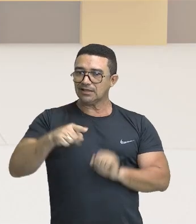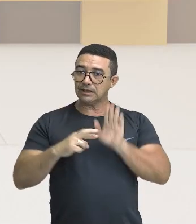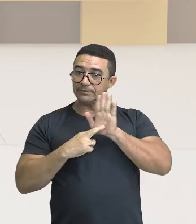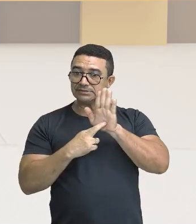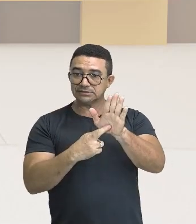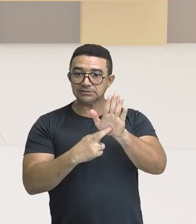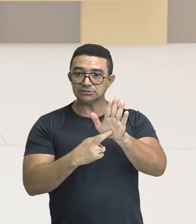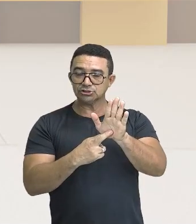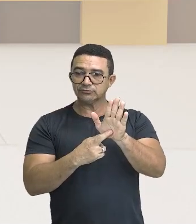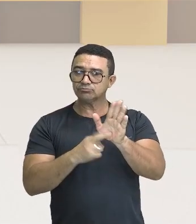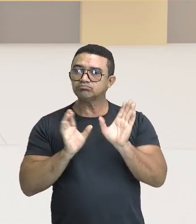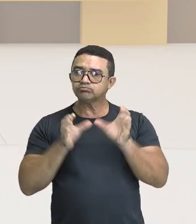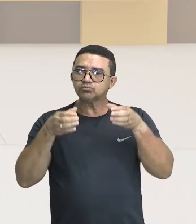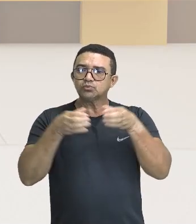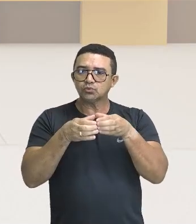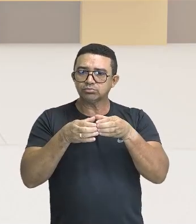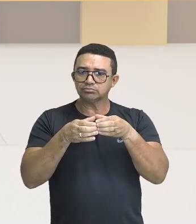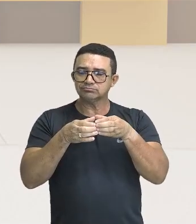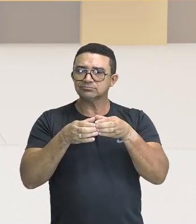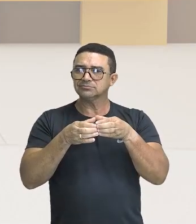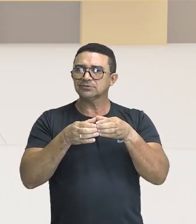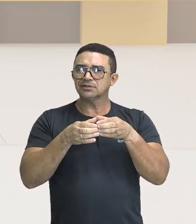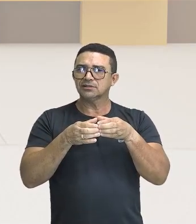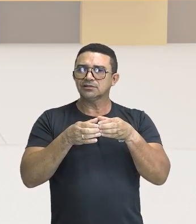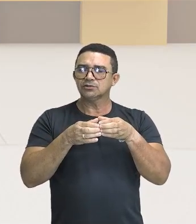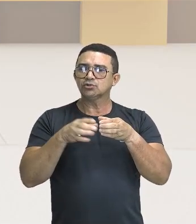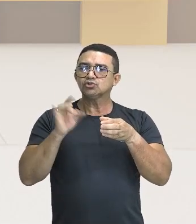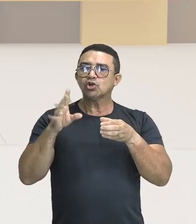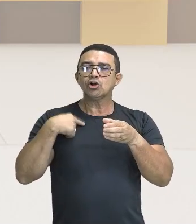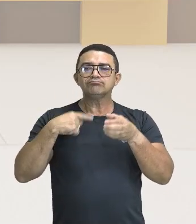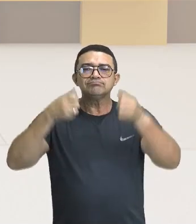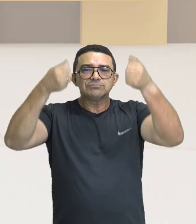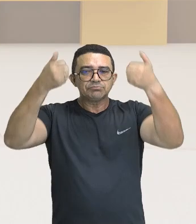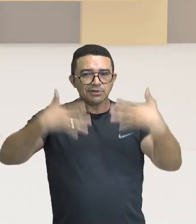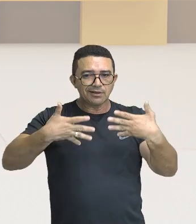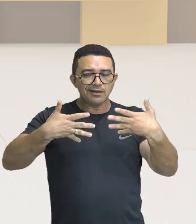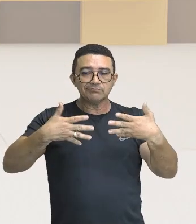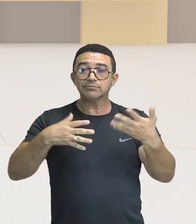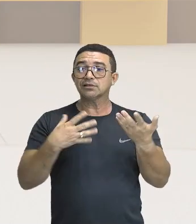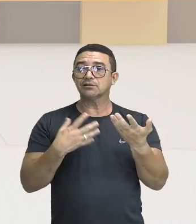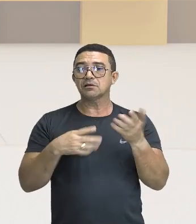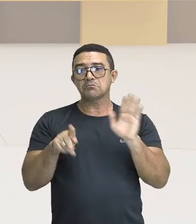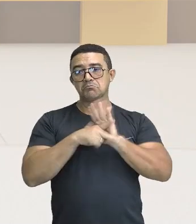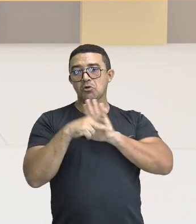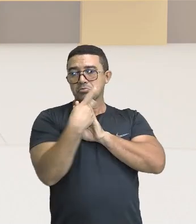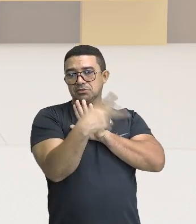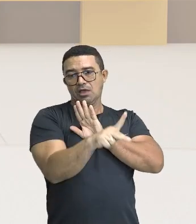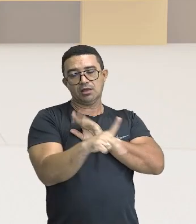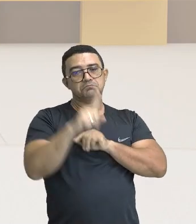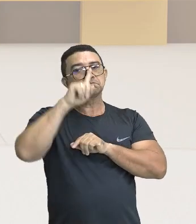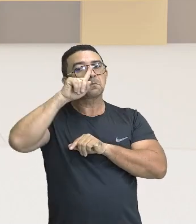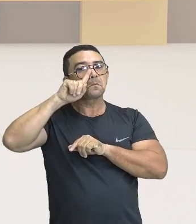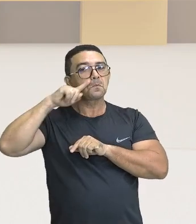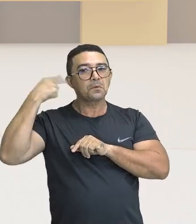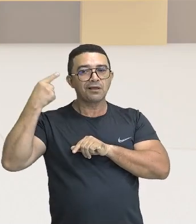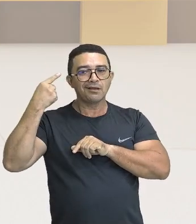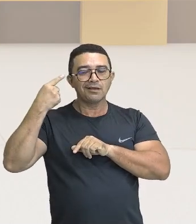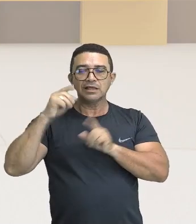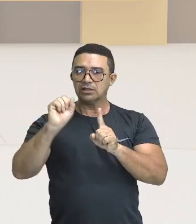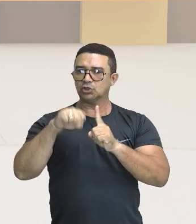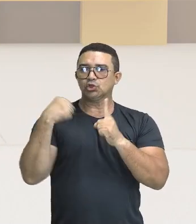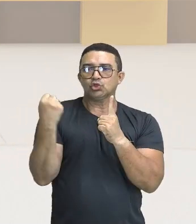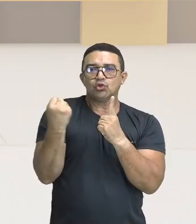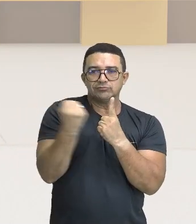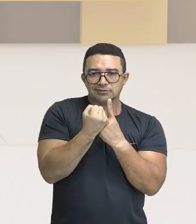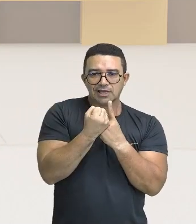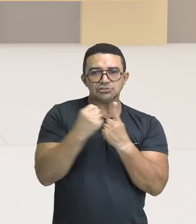representações coletivas. Eu só quero abrir um parêntese porque para Durkheim a sociedade era regida por